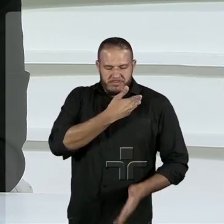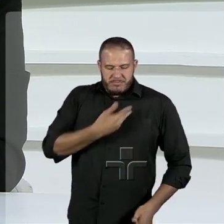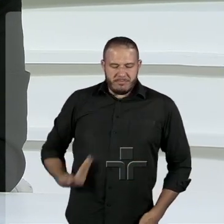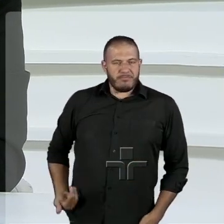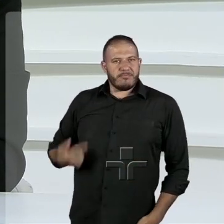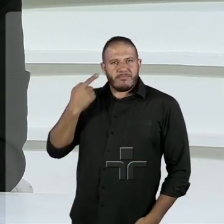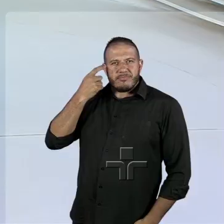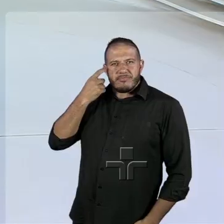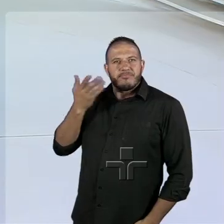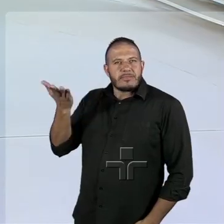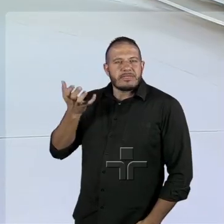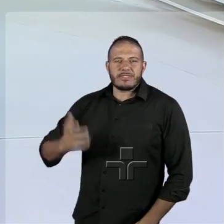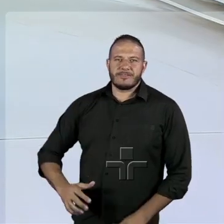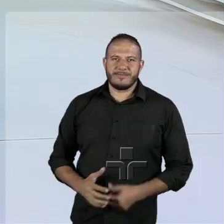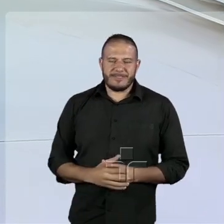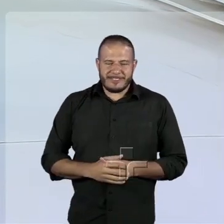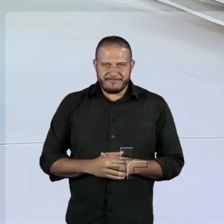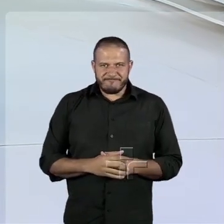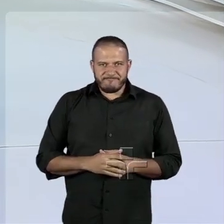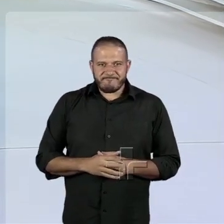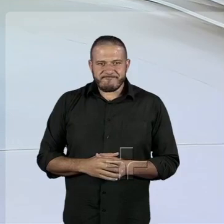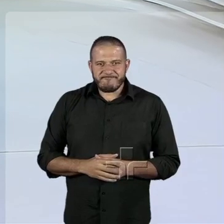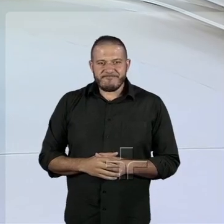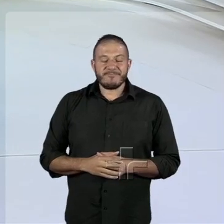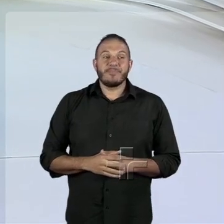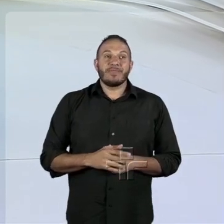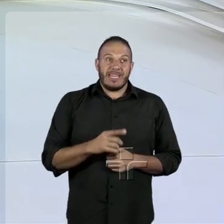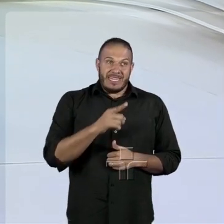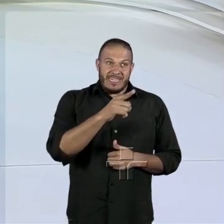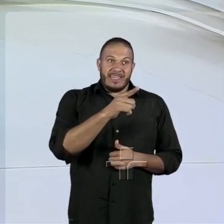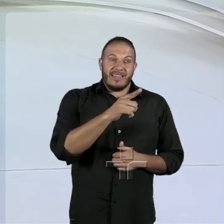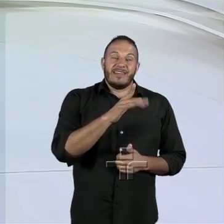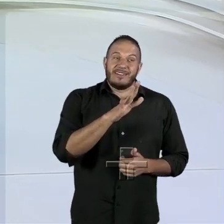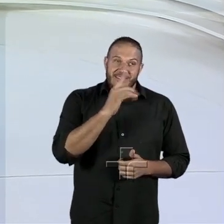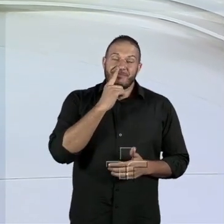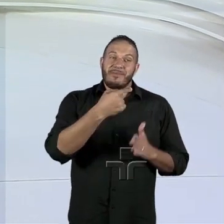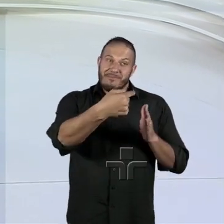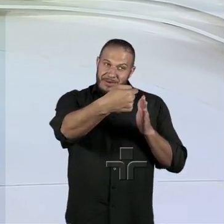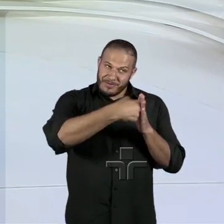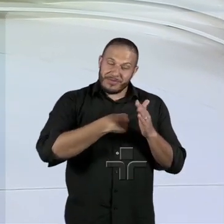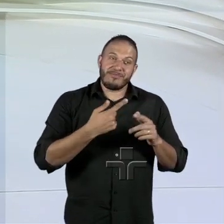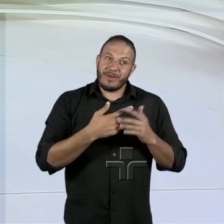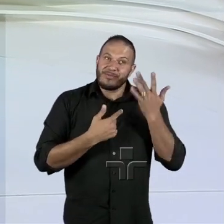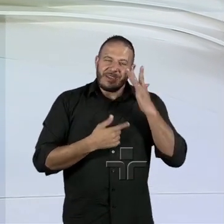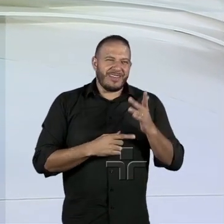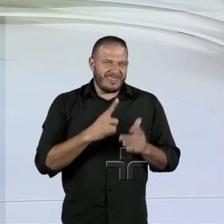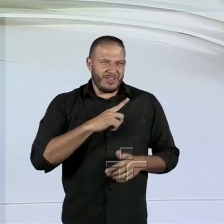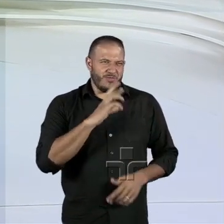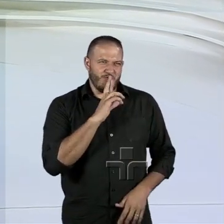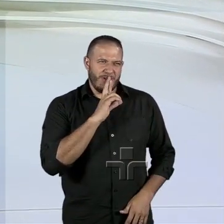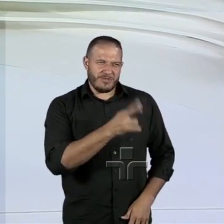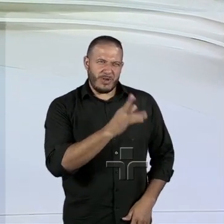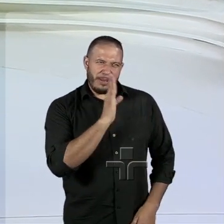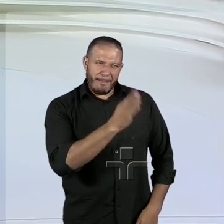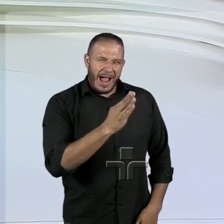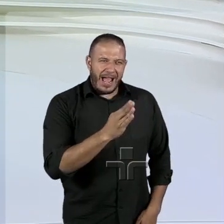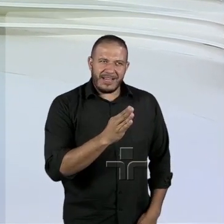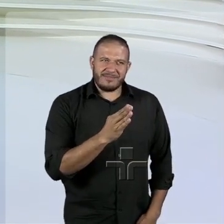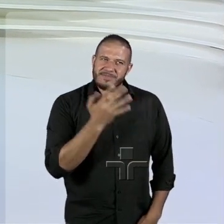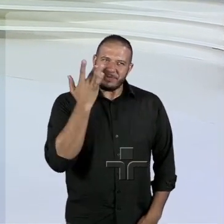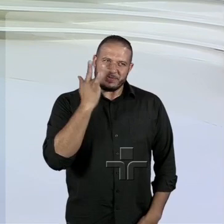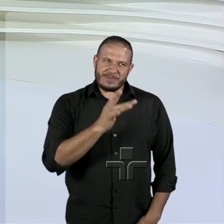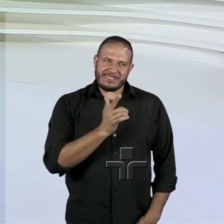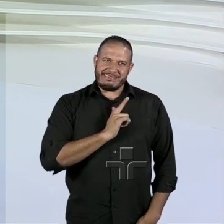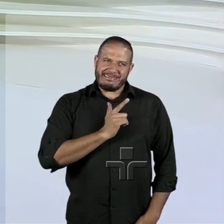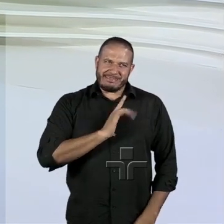execuível? Evaldo, essa é uma grande pergunta, mas eu não sei se existe uma resposta. Acho que, primeiro, a